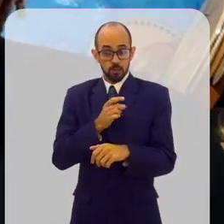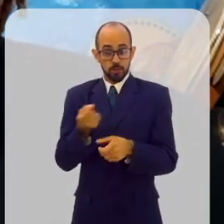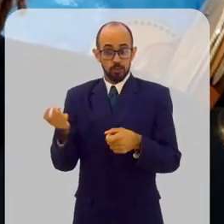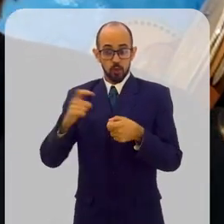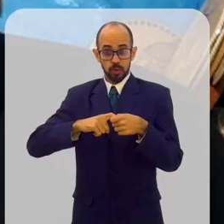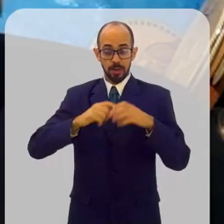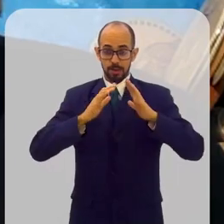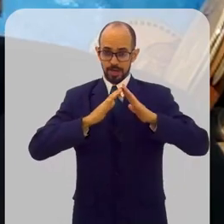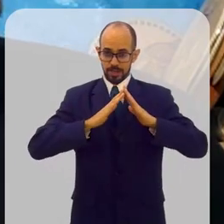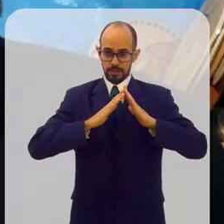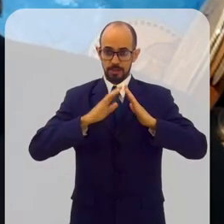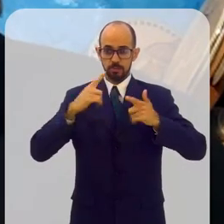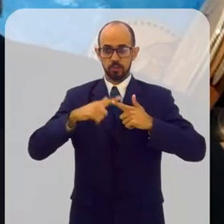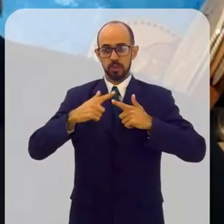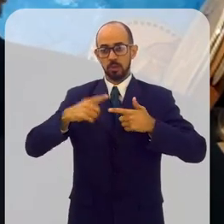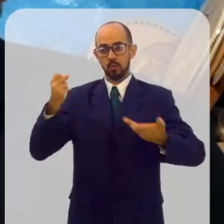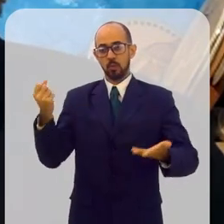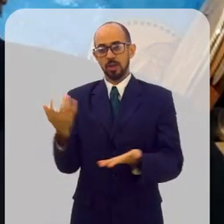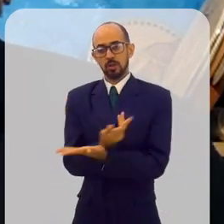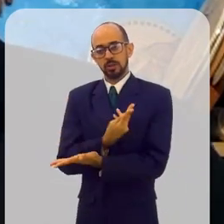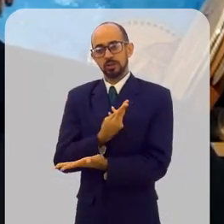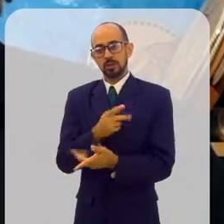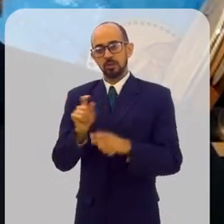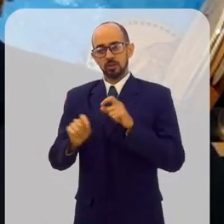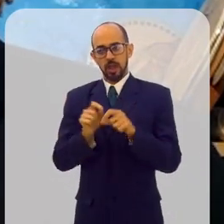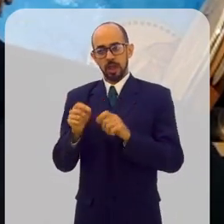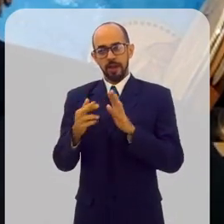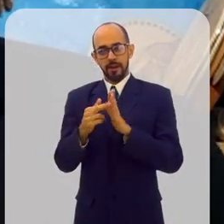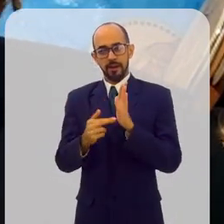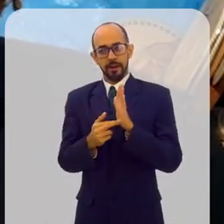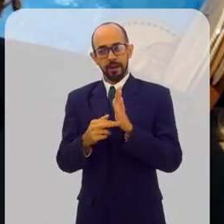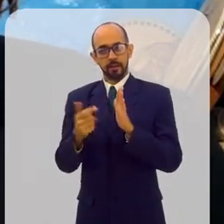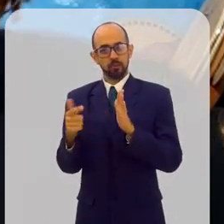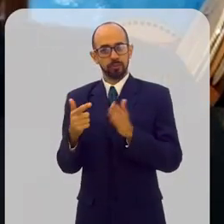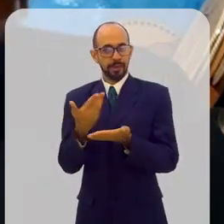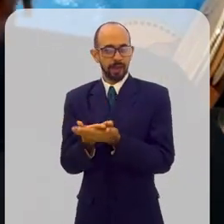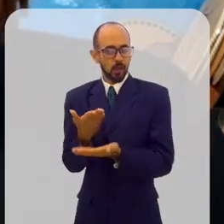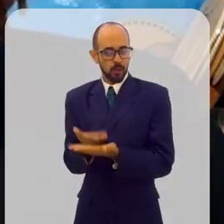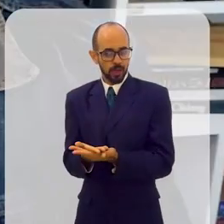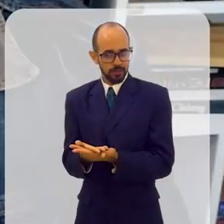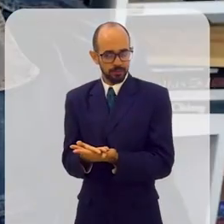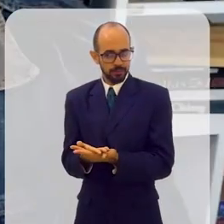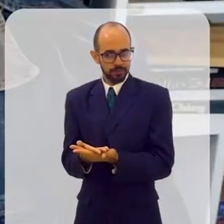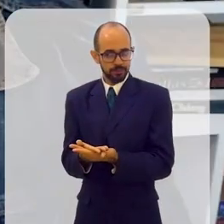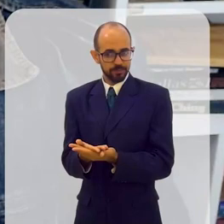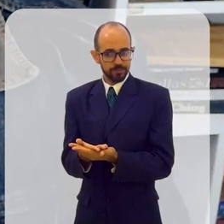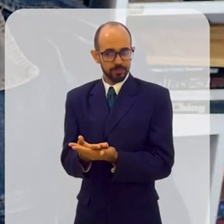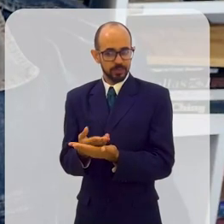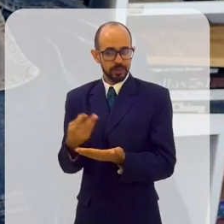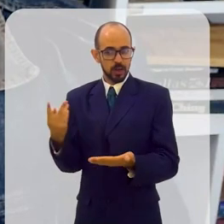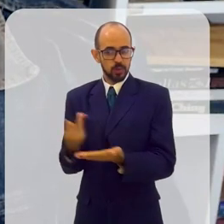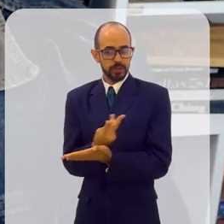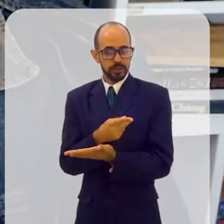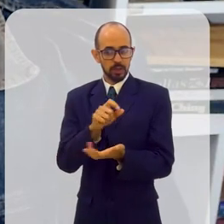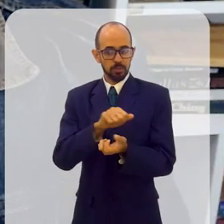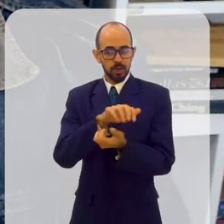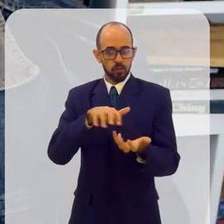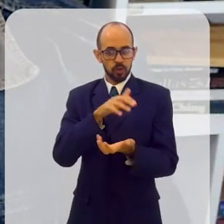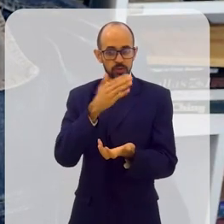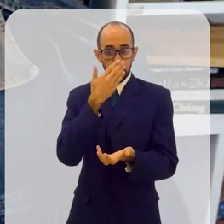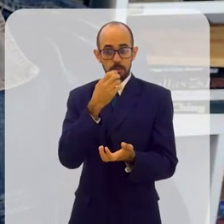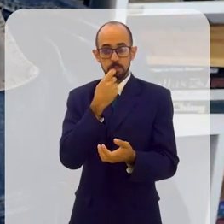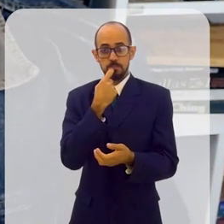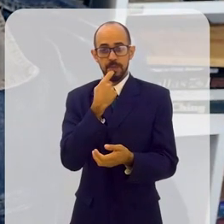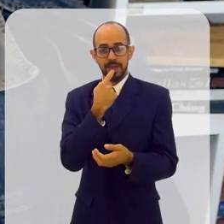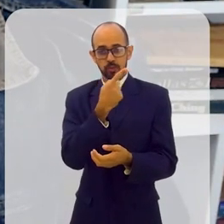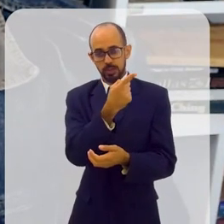insegurança, até mesmo para poder ir embora, né? Porque quando acontecia isso, a regra era não tem mais aula. Tá acontecendo uma rebelião, não